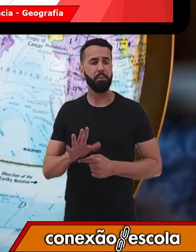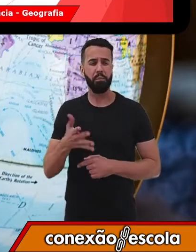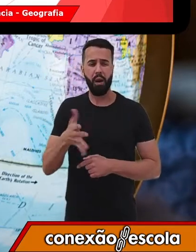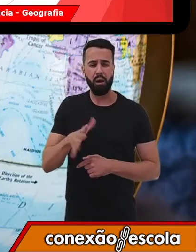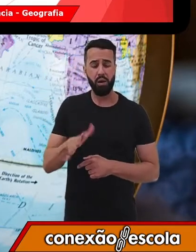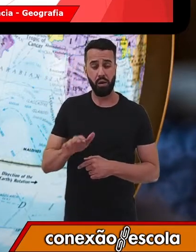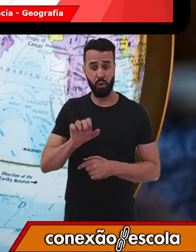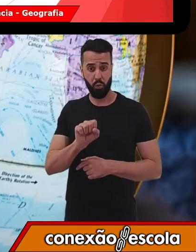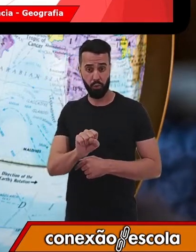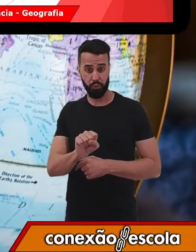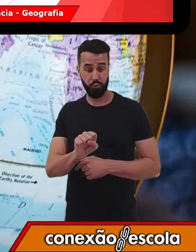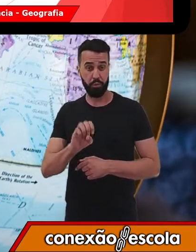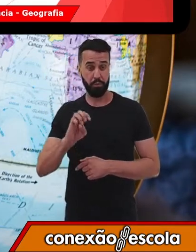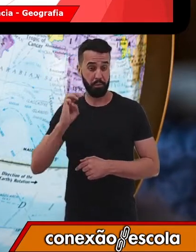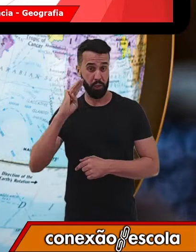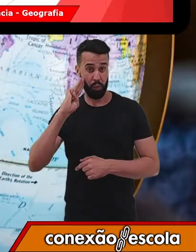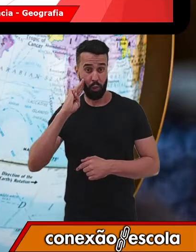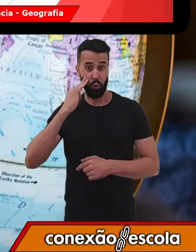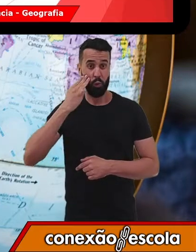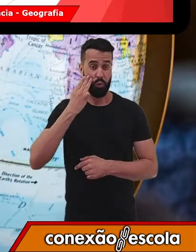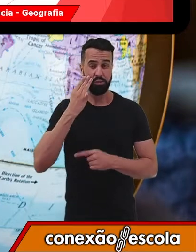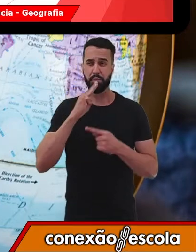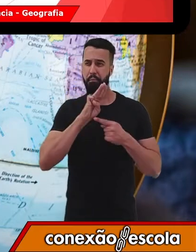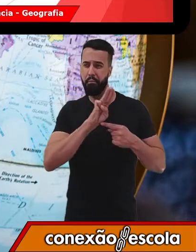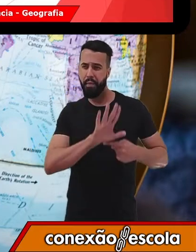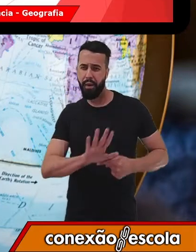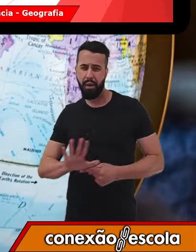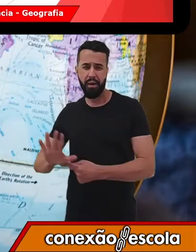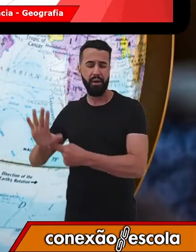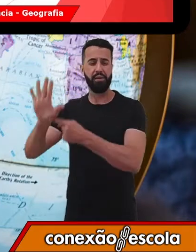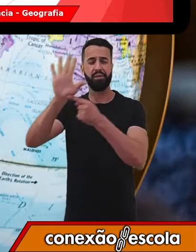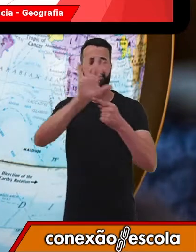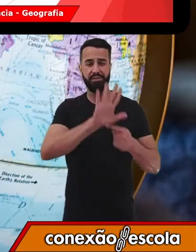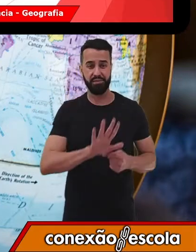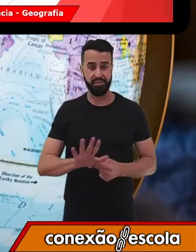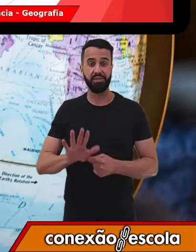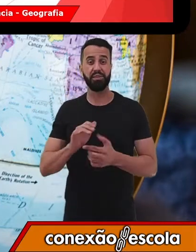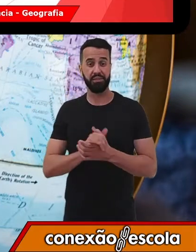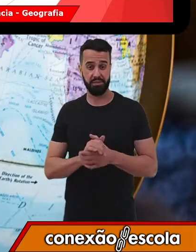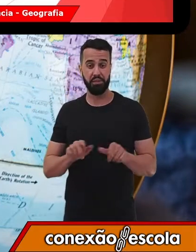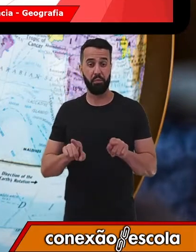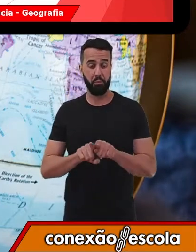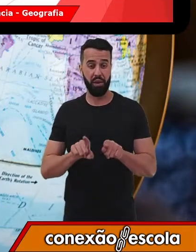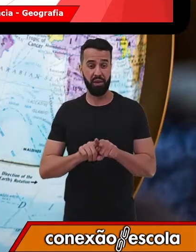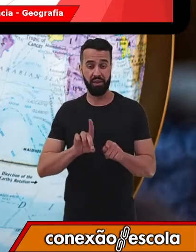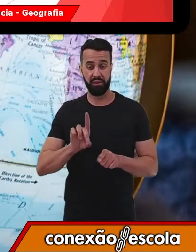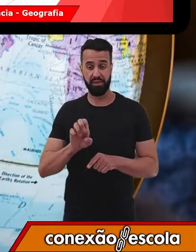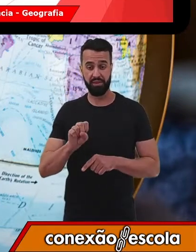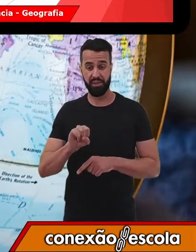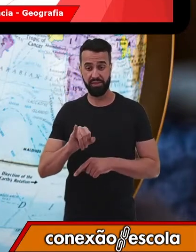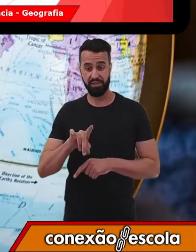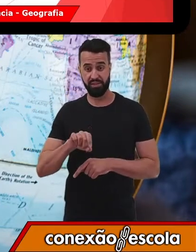8 milhões de quilômetros quadrados e a densidade demográfica de